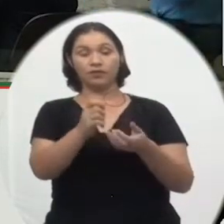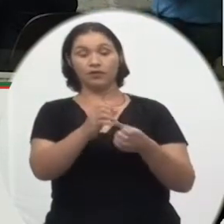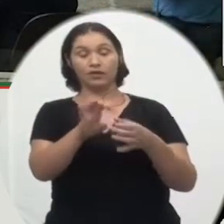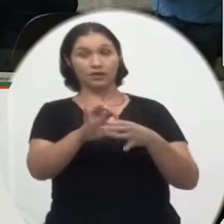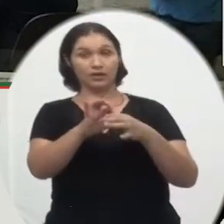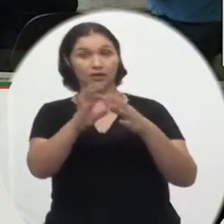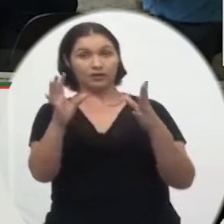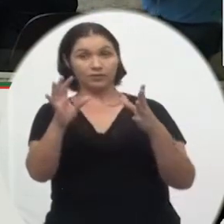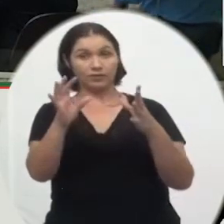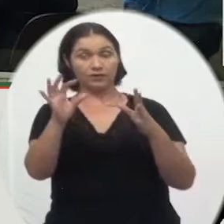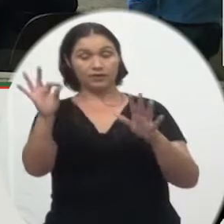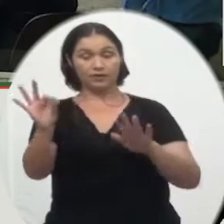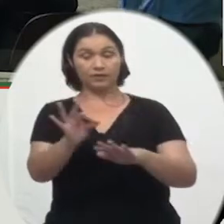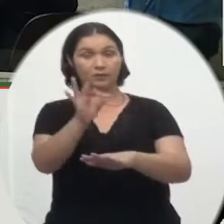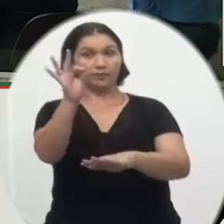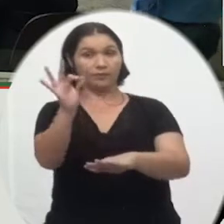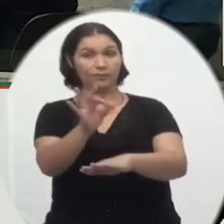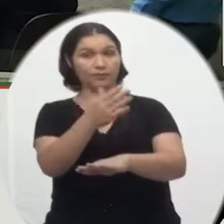sem ferrão,